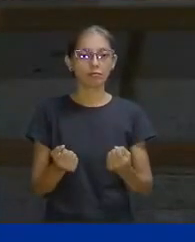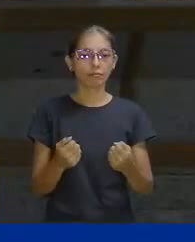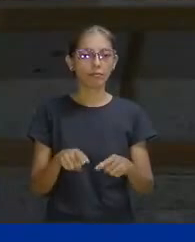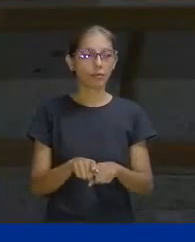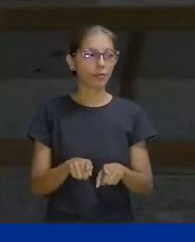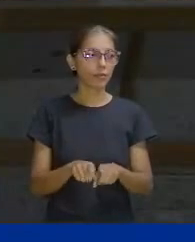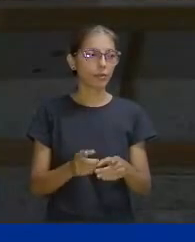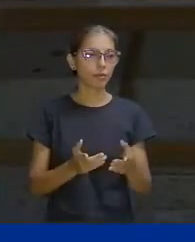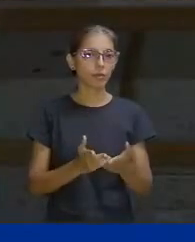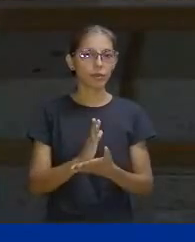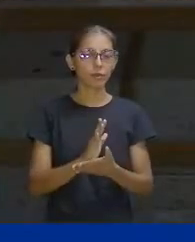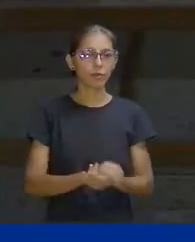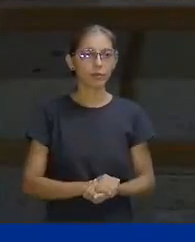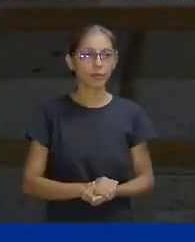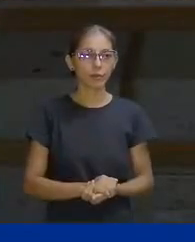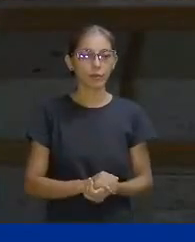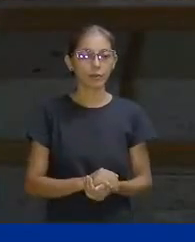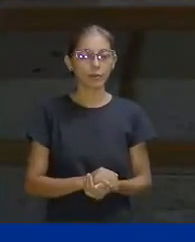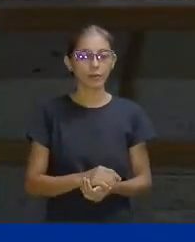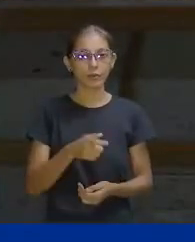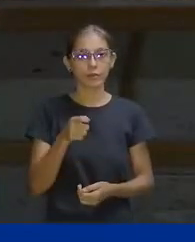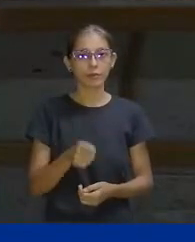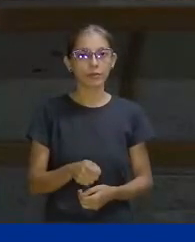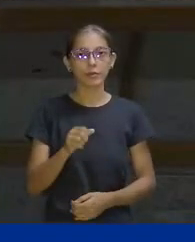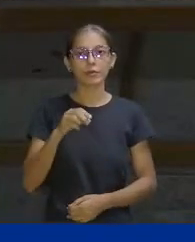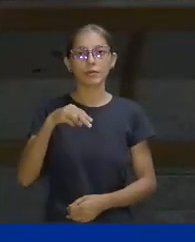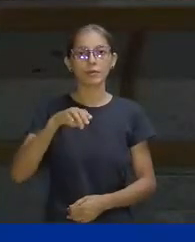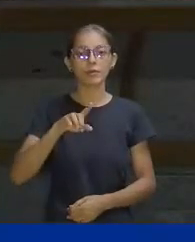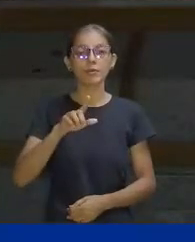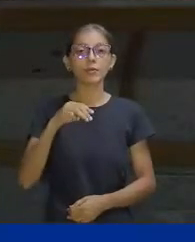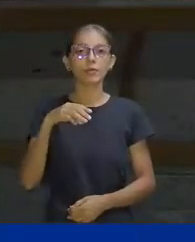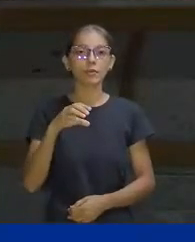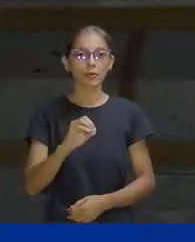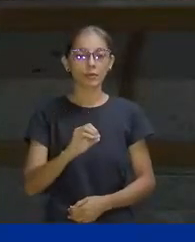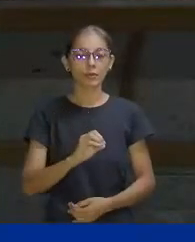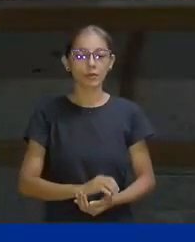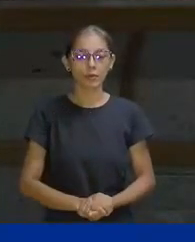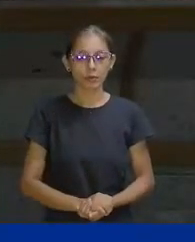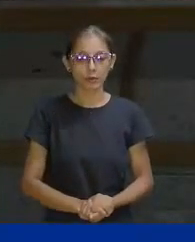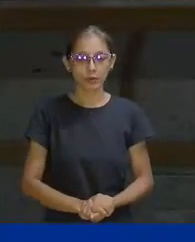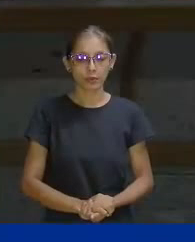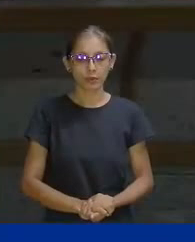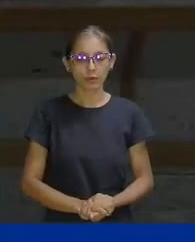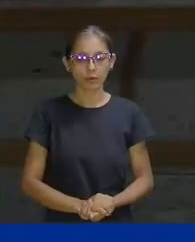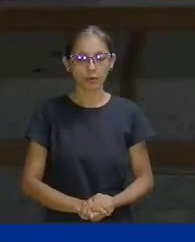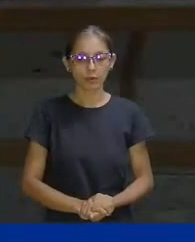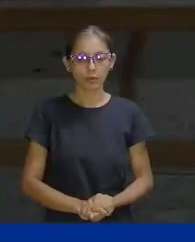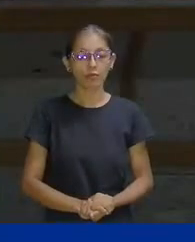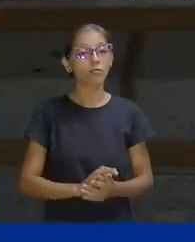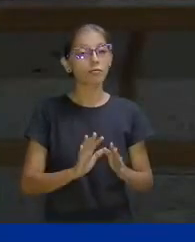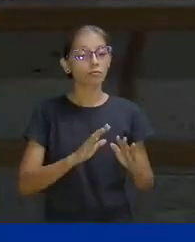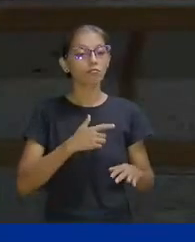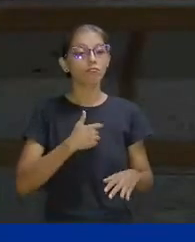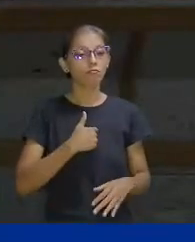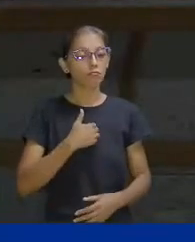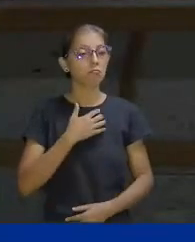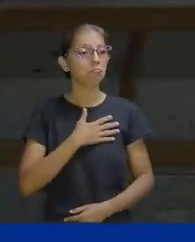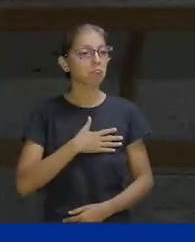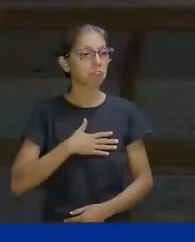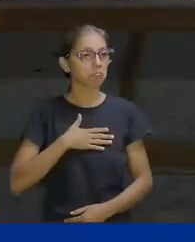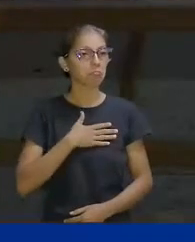Gonçalves. Senhor presidente, eu também acho extremamente louvável a iniciativa